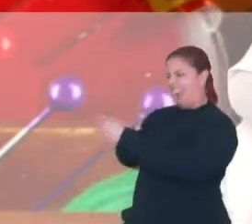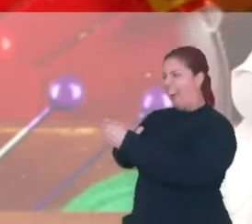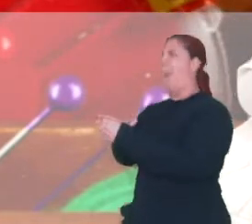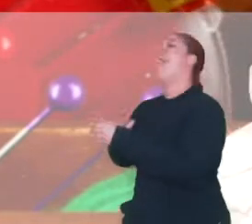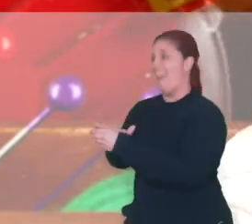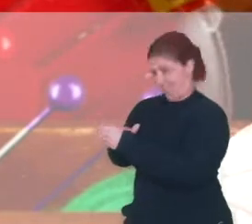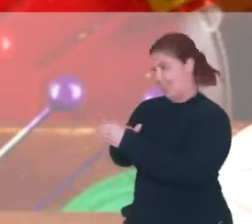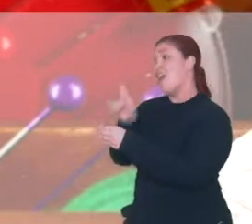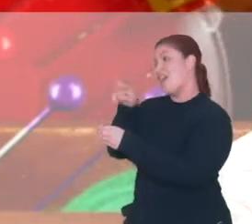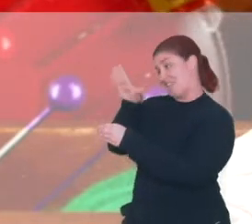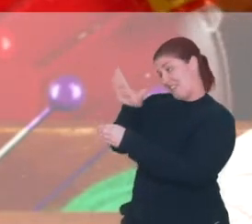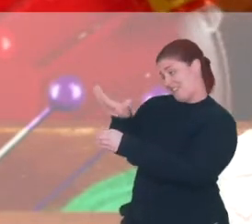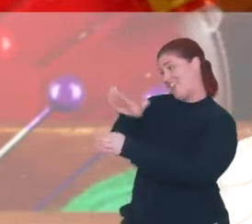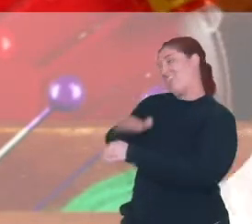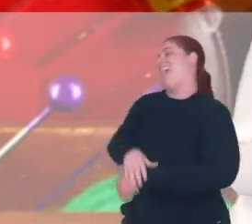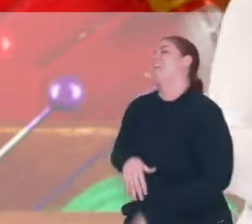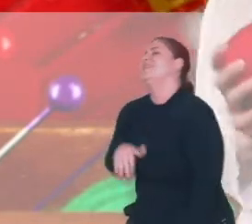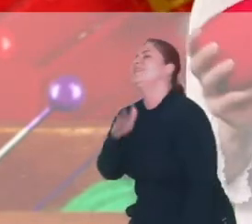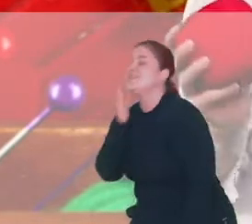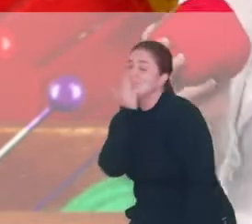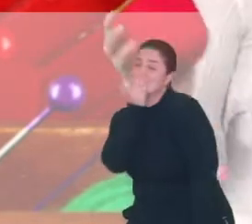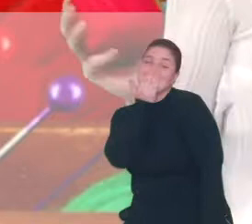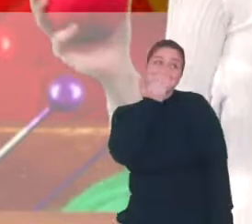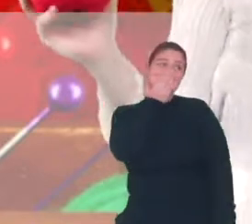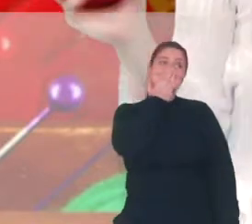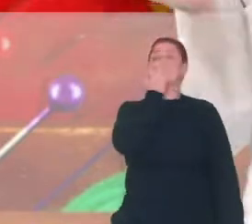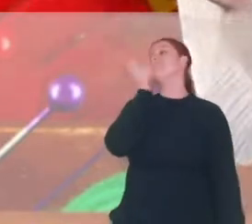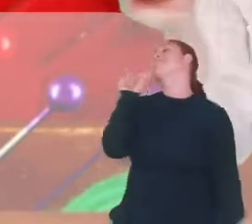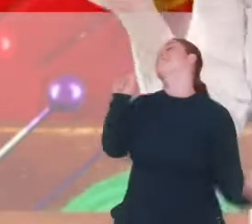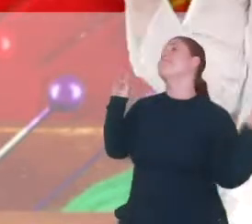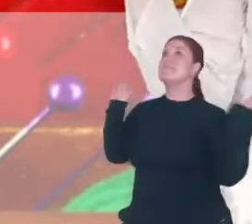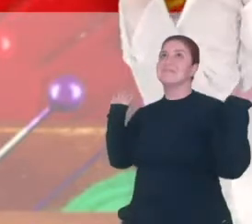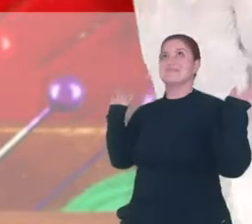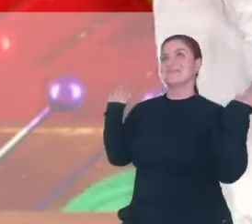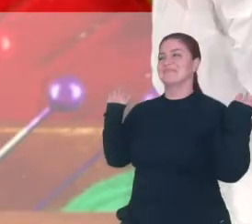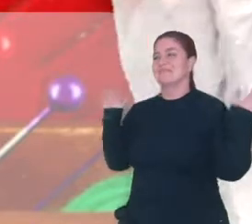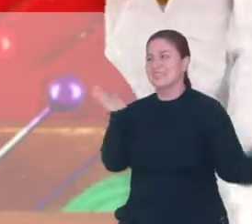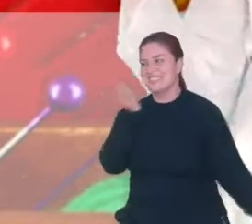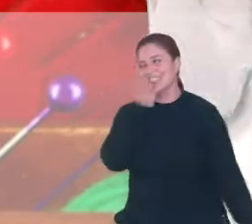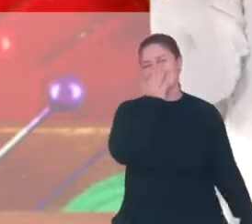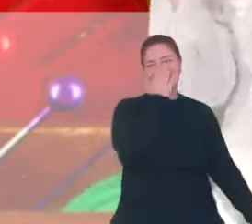na caixinha de costura? Diga-me!